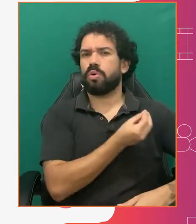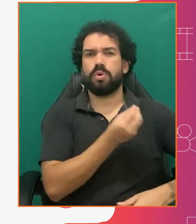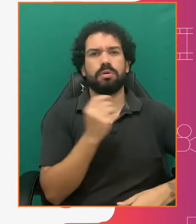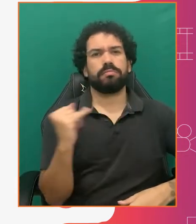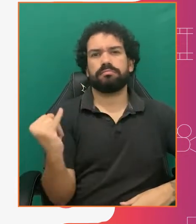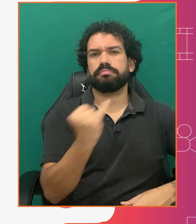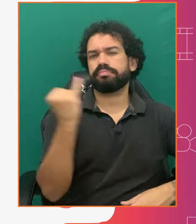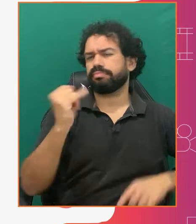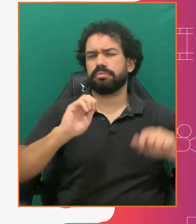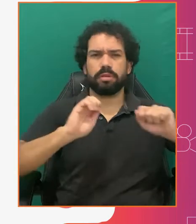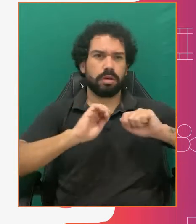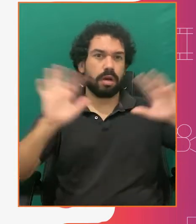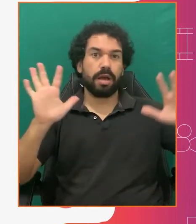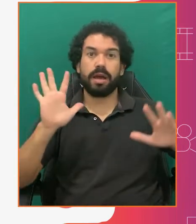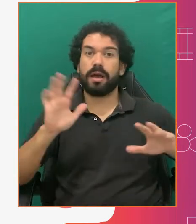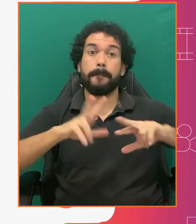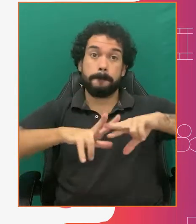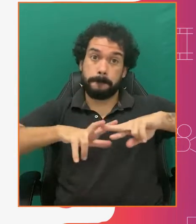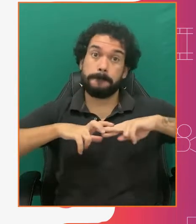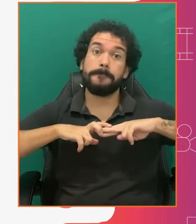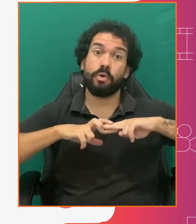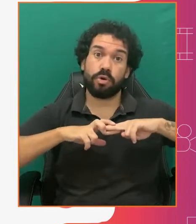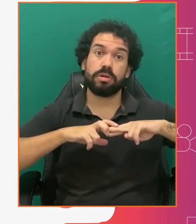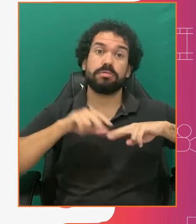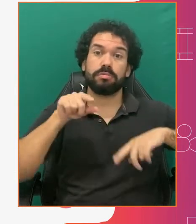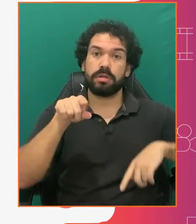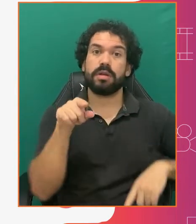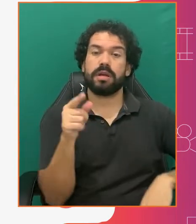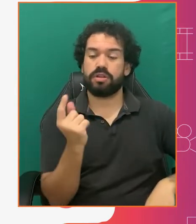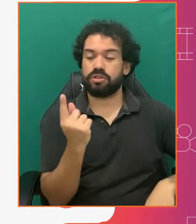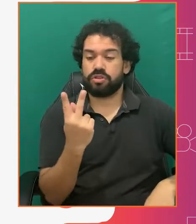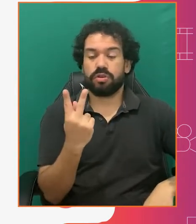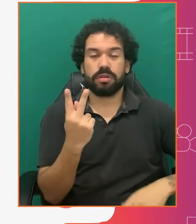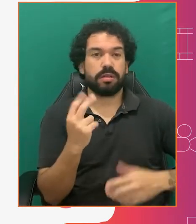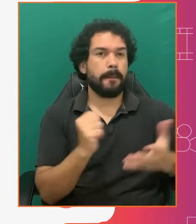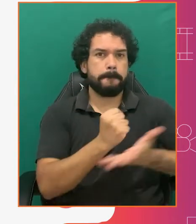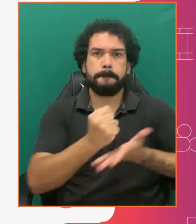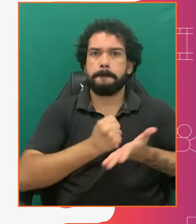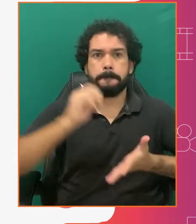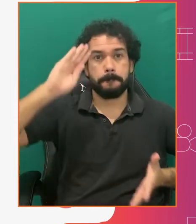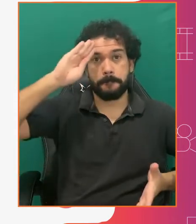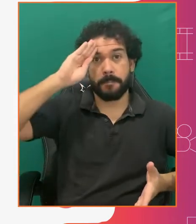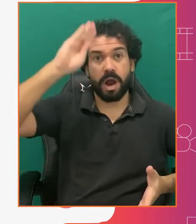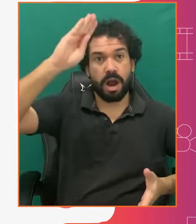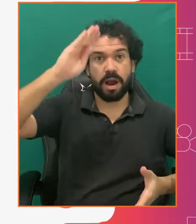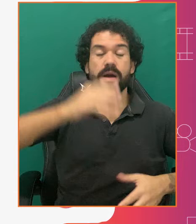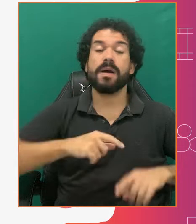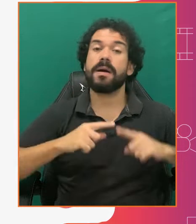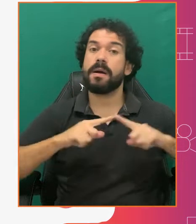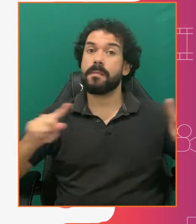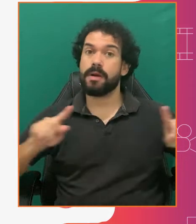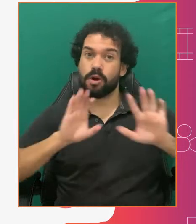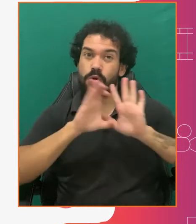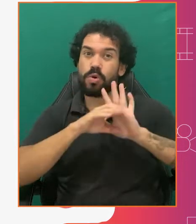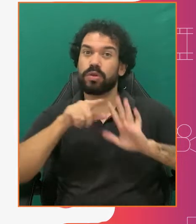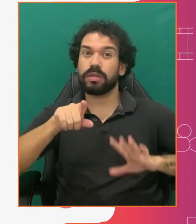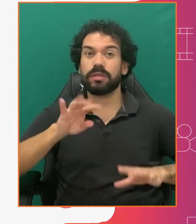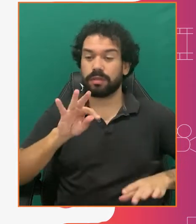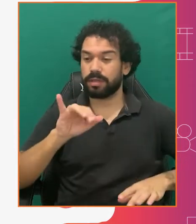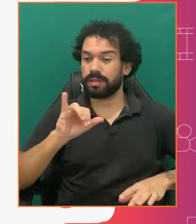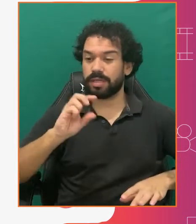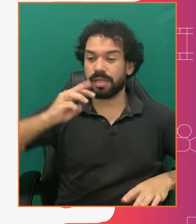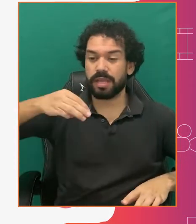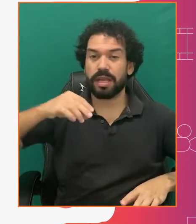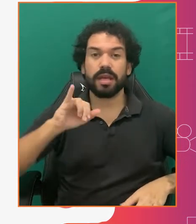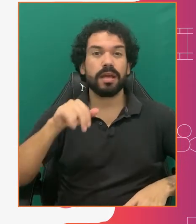têm a sua importância, né? Não é à toa que eles são os princípios fundamentais, mas o conceito de timing